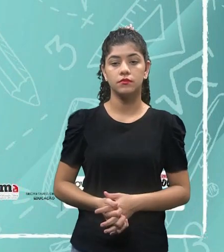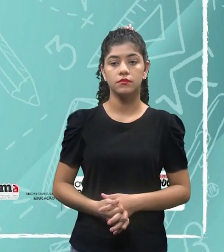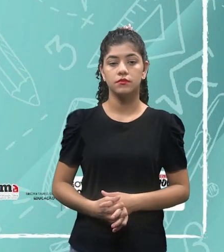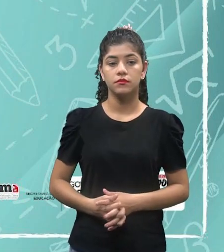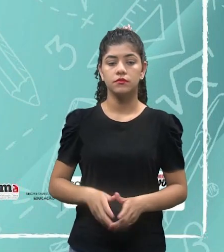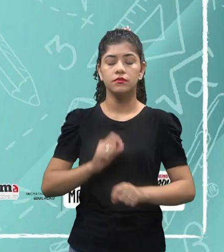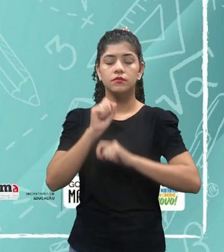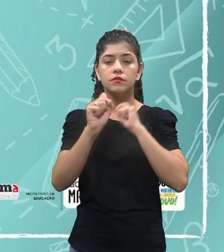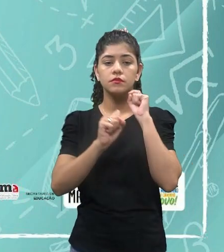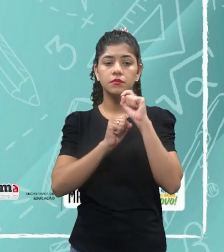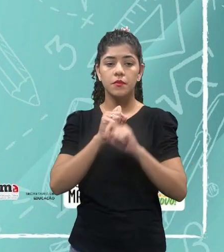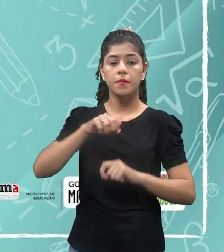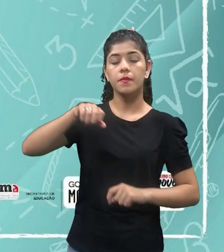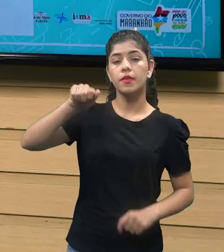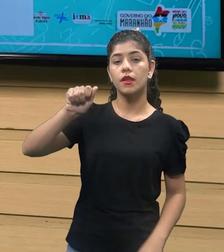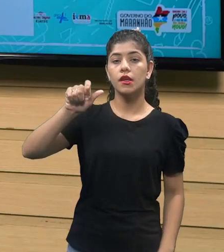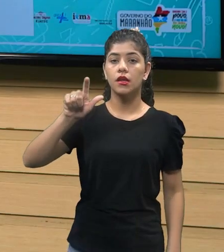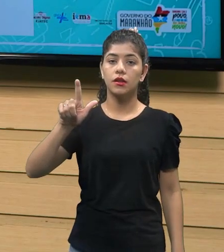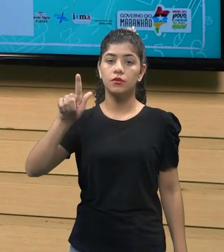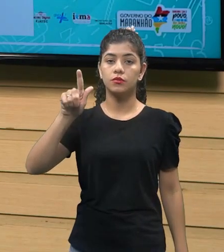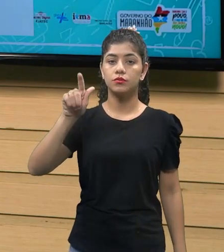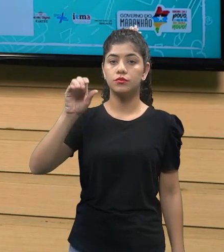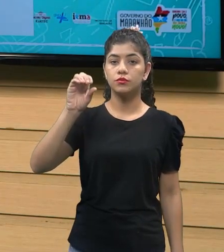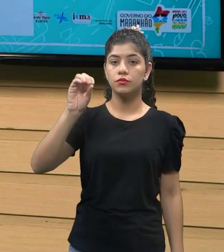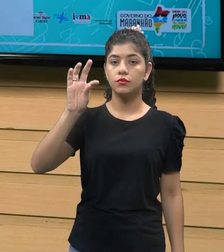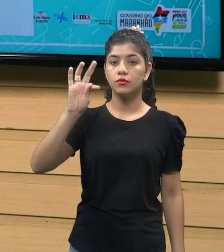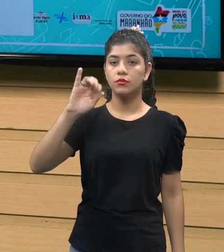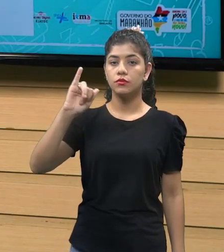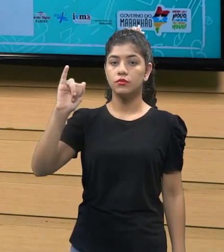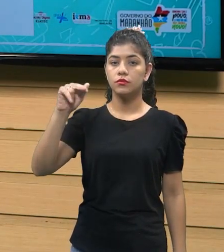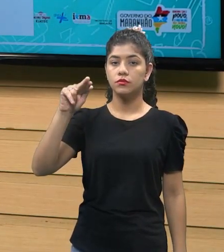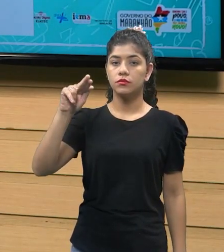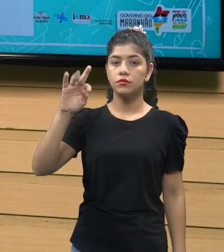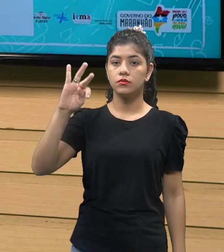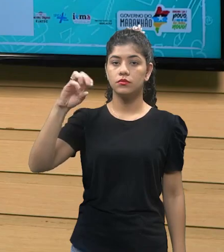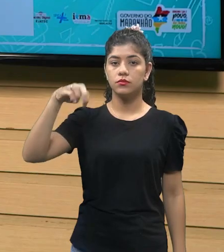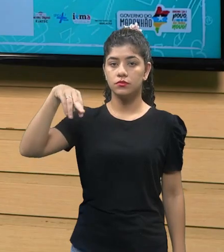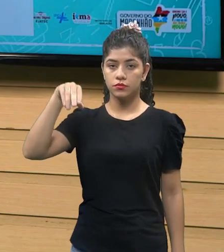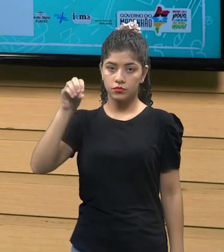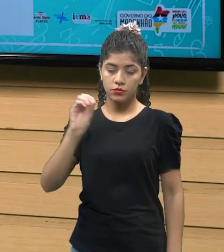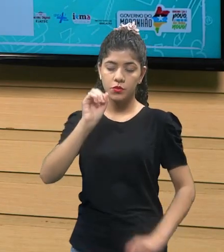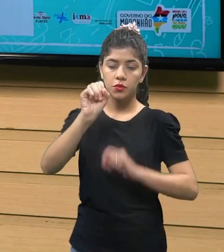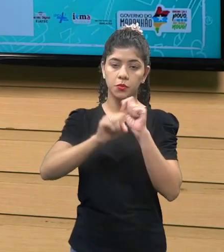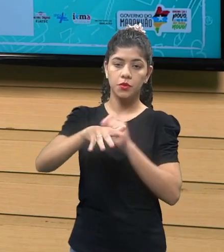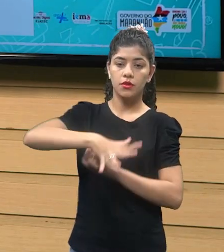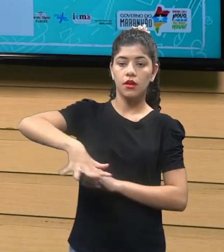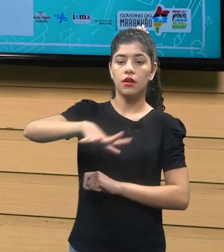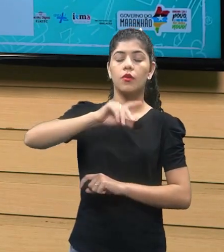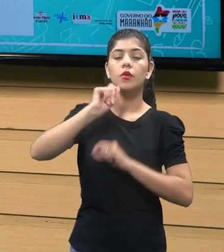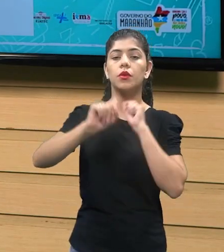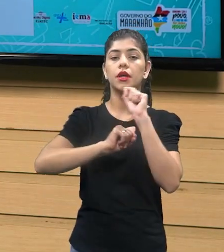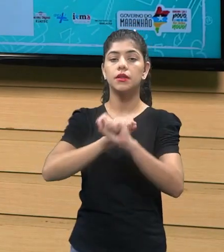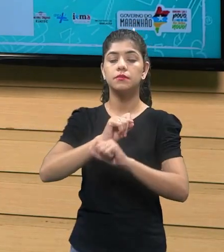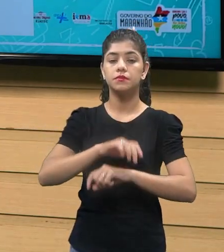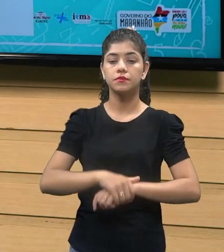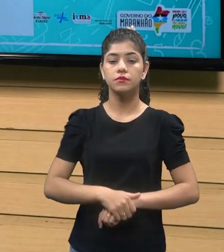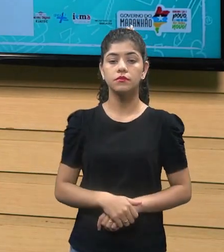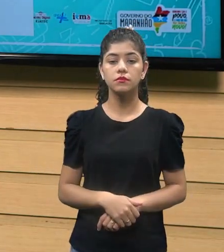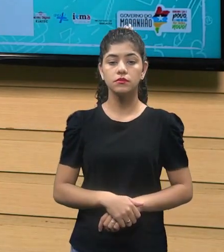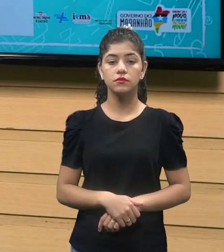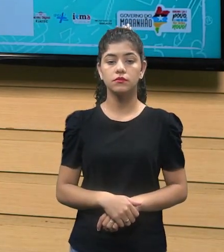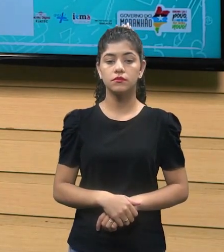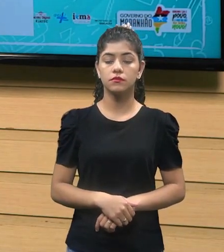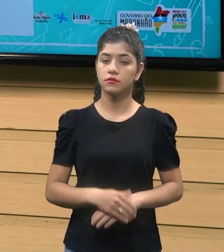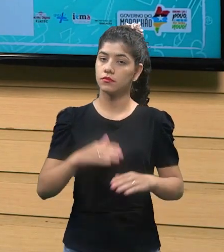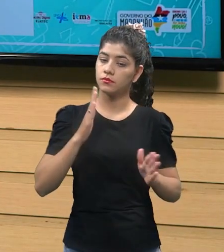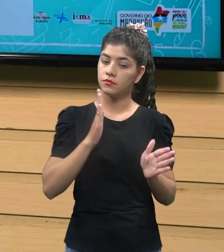que vem a ser algoritmo? Algoritmo, de uma forma bem geral, tá? É a